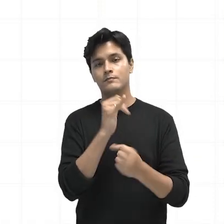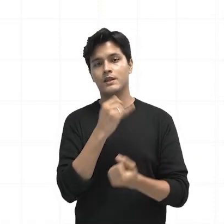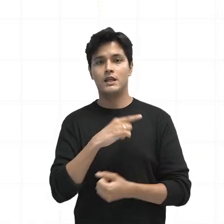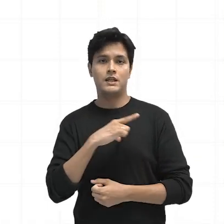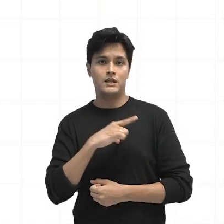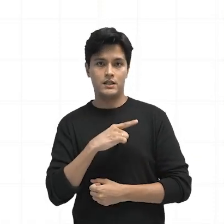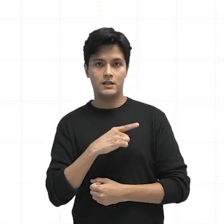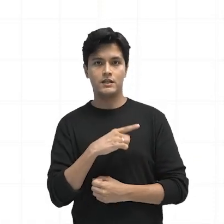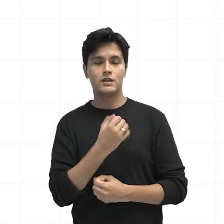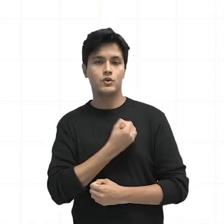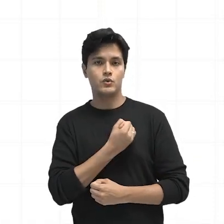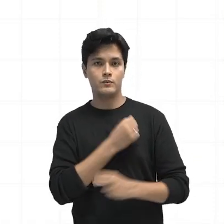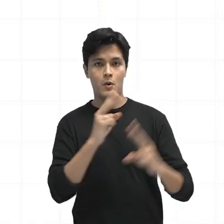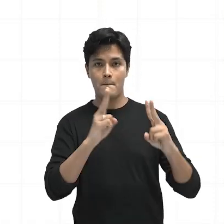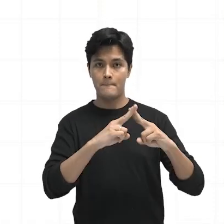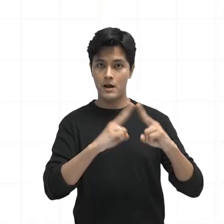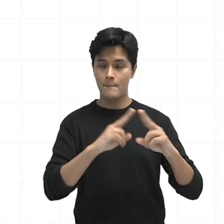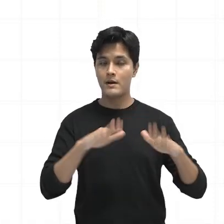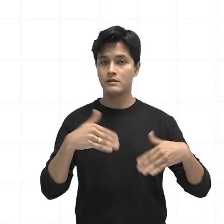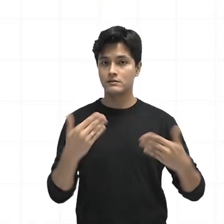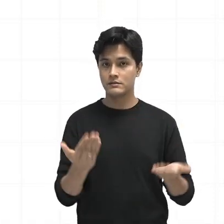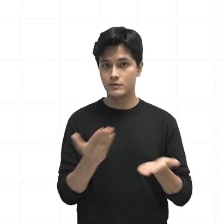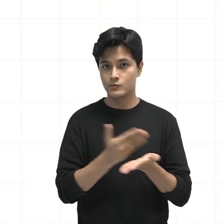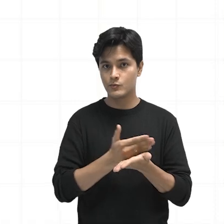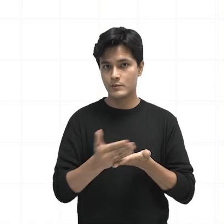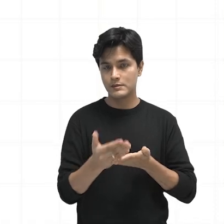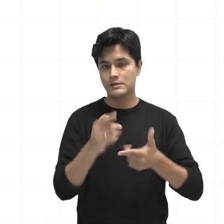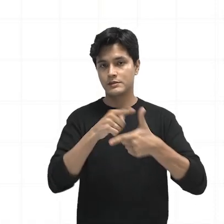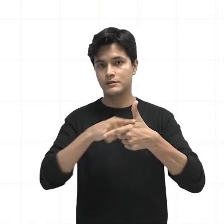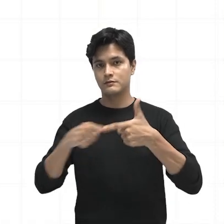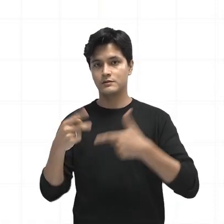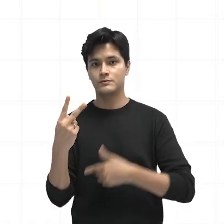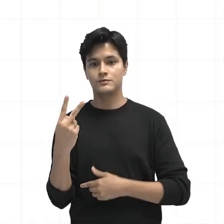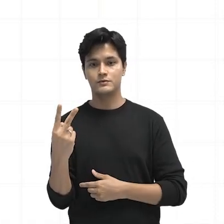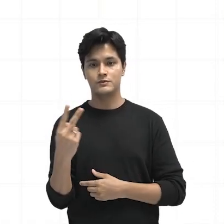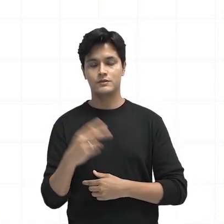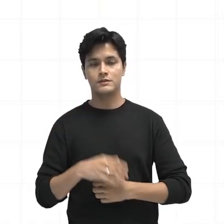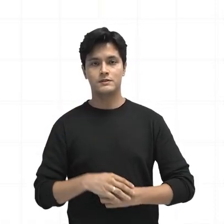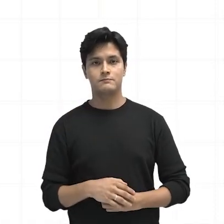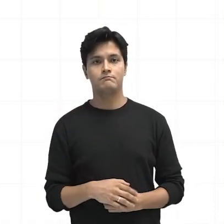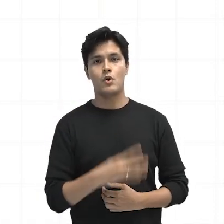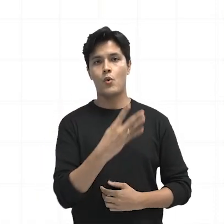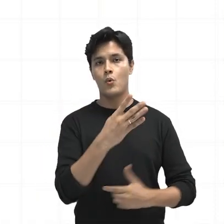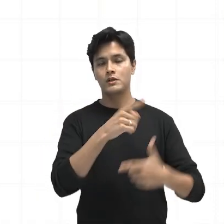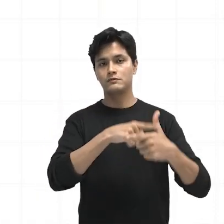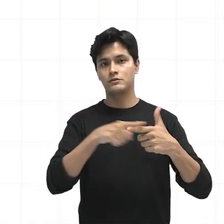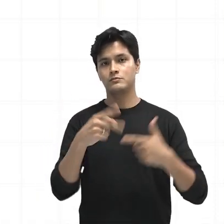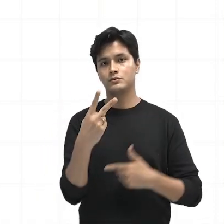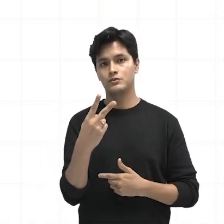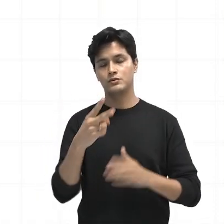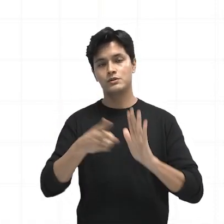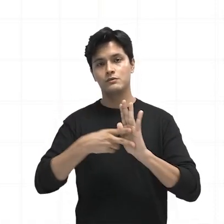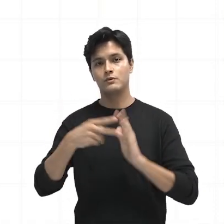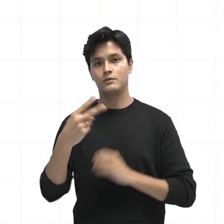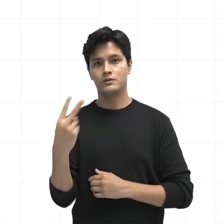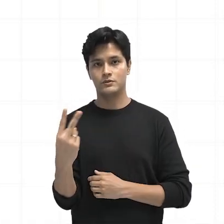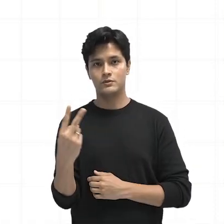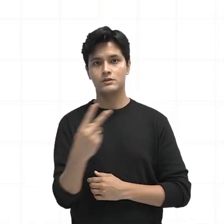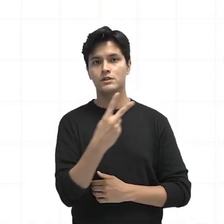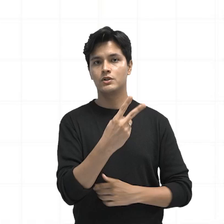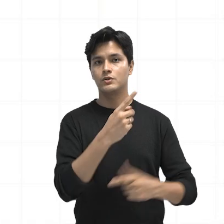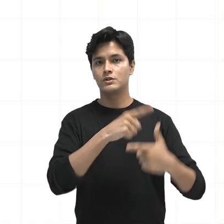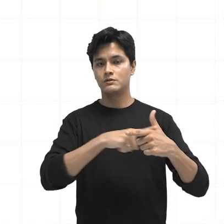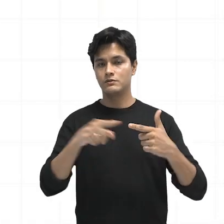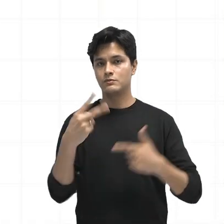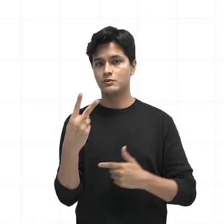2. 4 dividido por 2 é 2. O 5 não dá de forma exata, repete. 2 dividido por 2 é